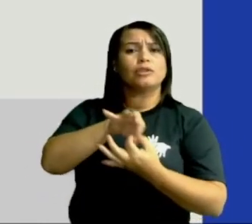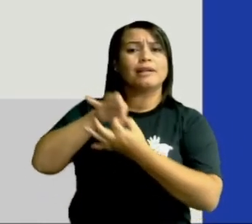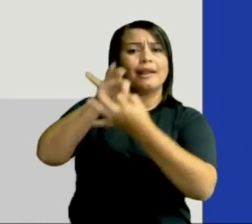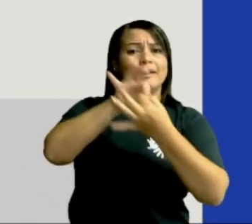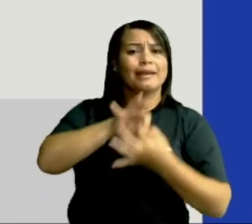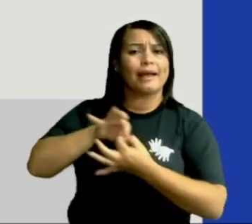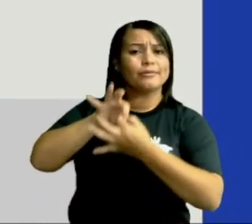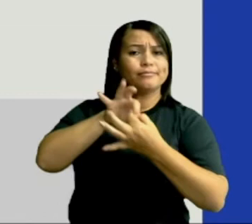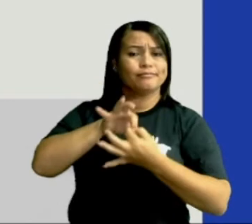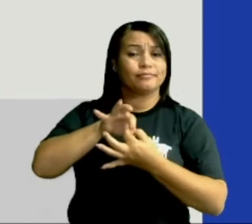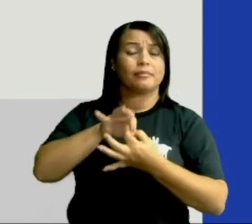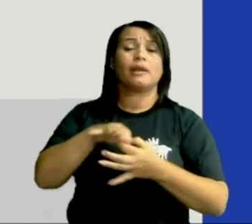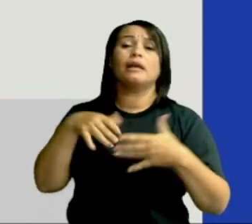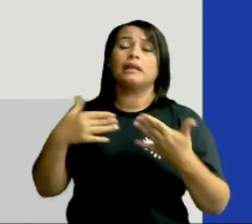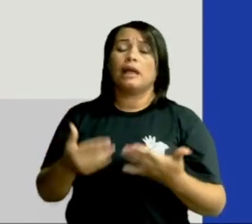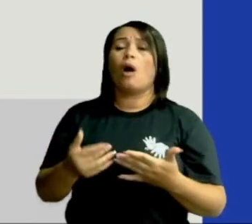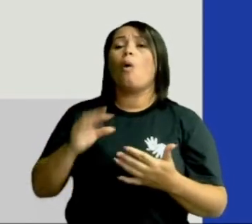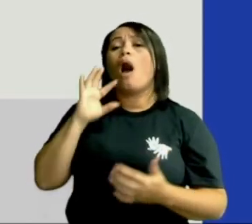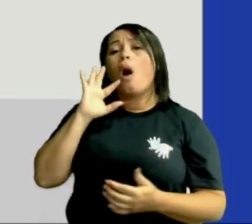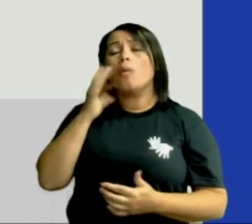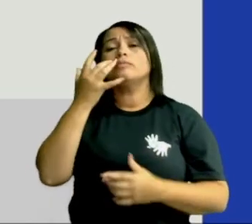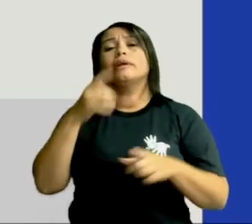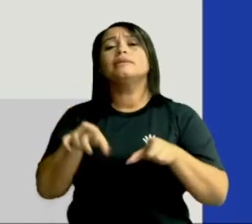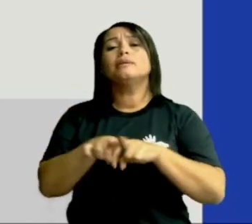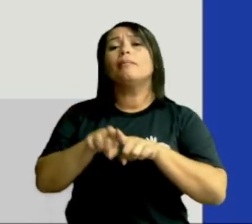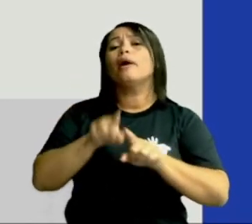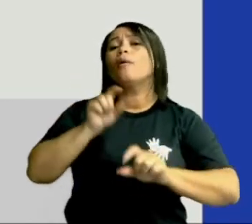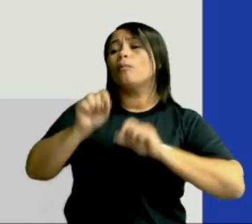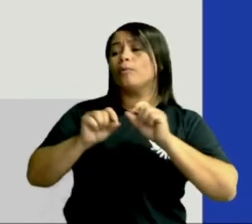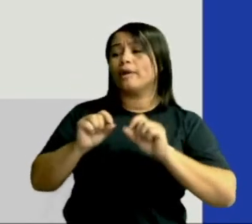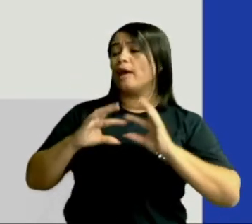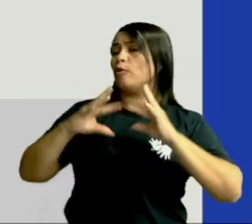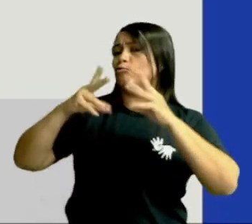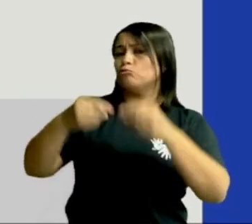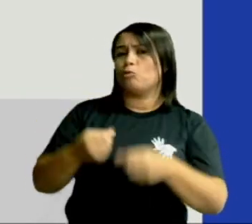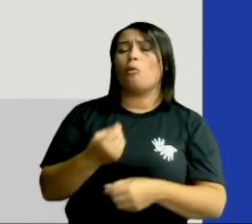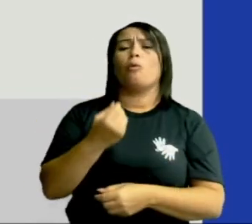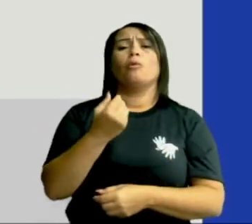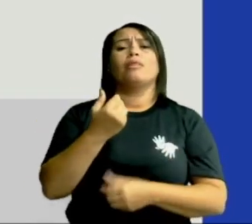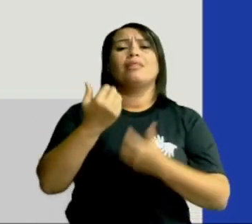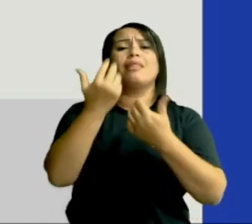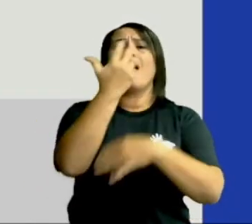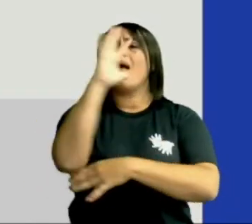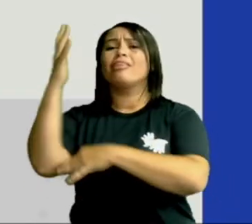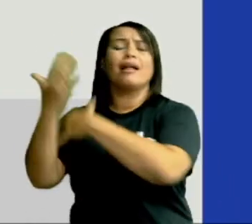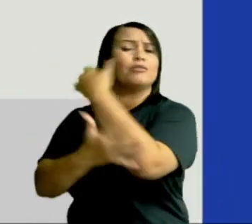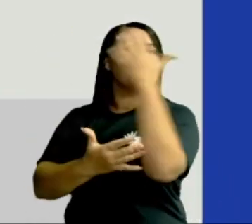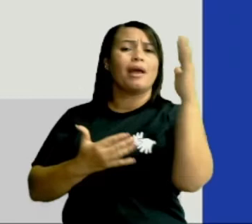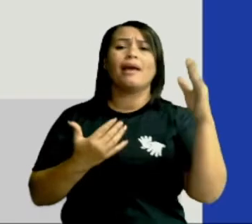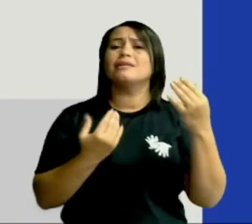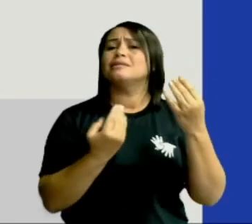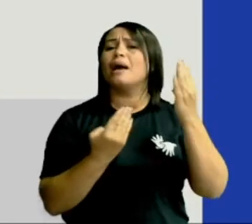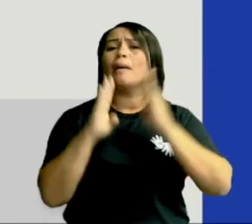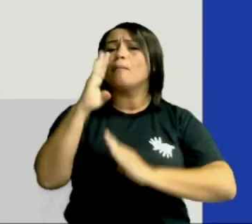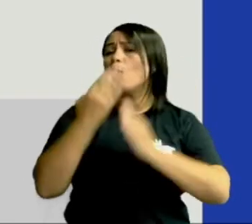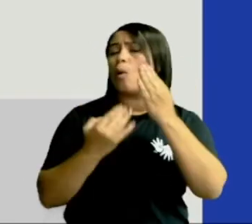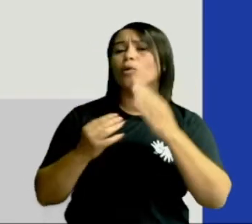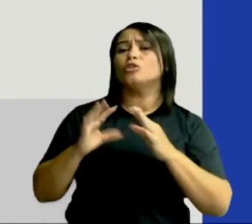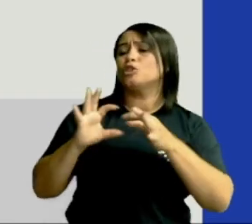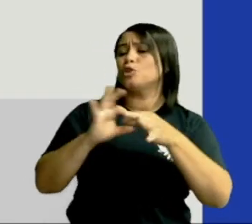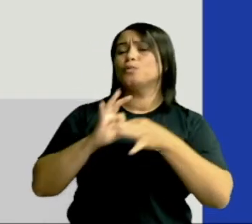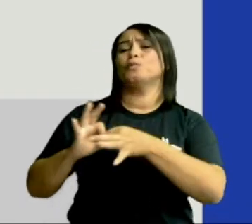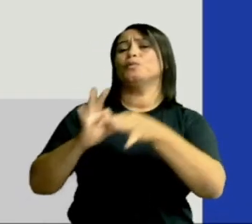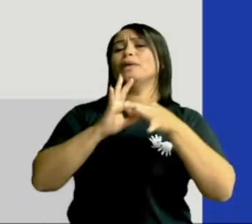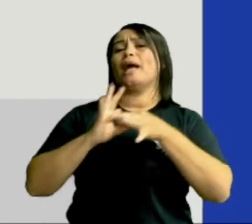interligado. Então, assim acontece com toda a ciência, toda a natureza, toda a biologia. Tudo está